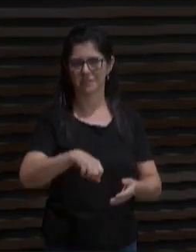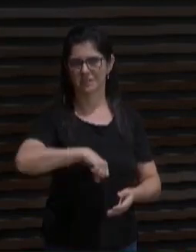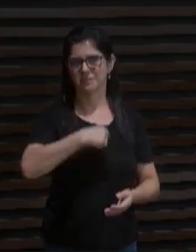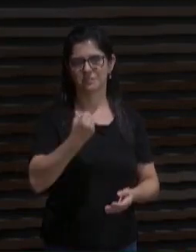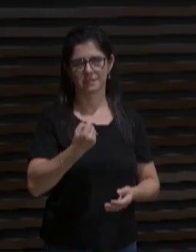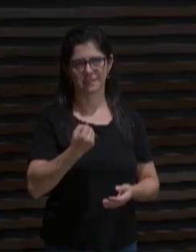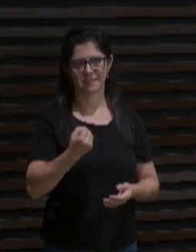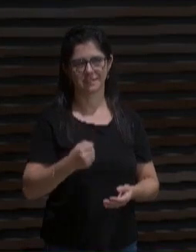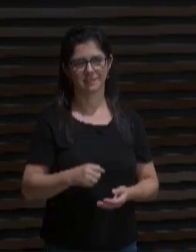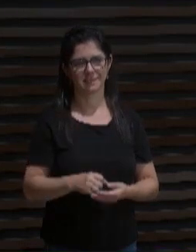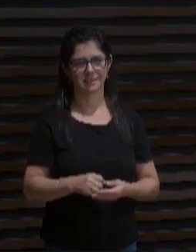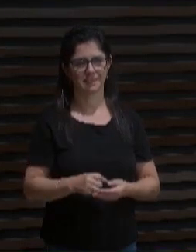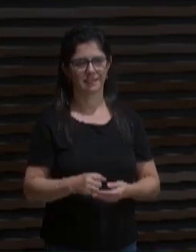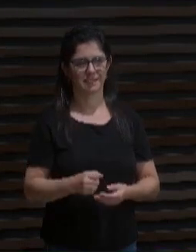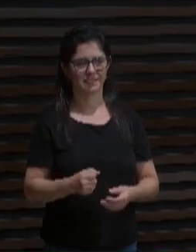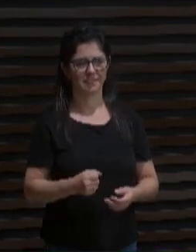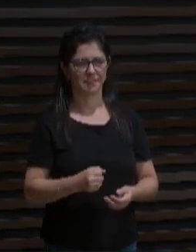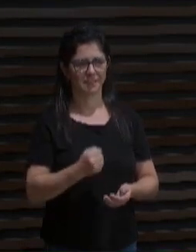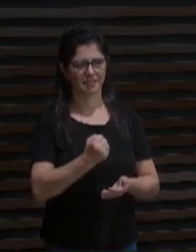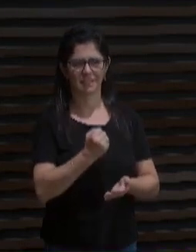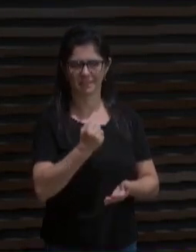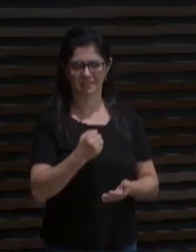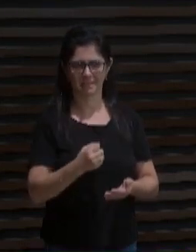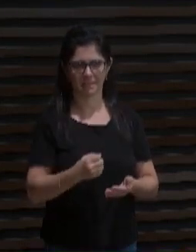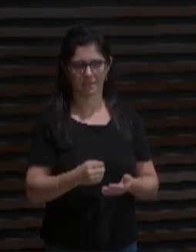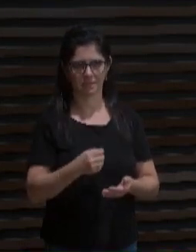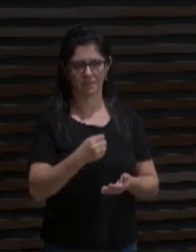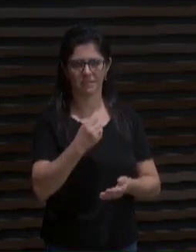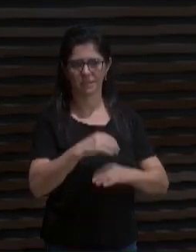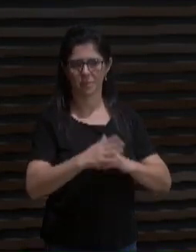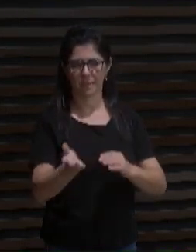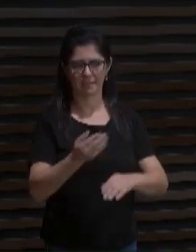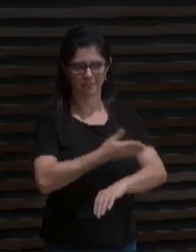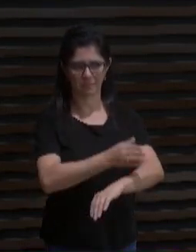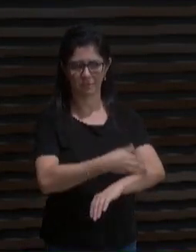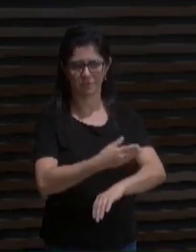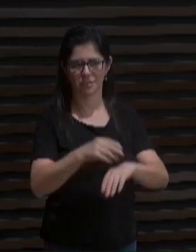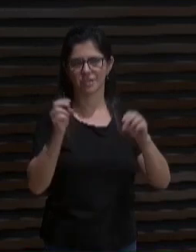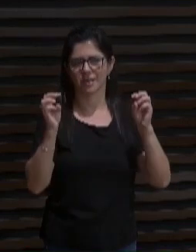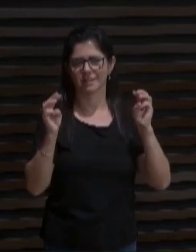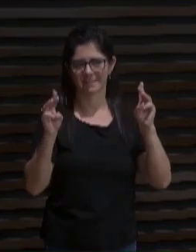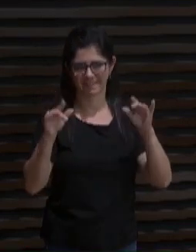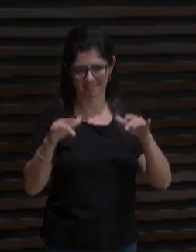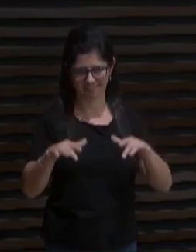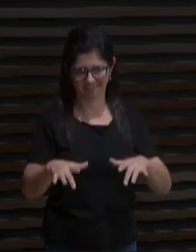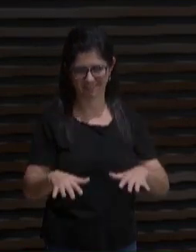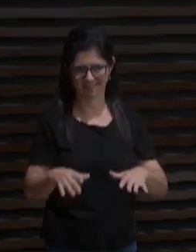Se nesse sangue lavado, mais alvo que a neve, já sou. Então, tem uma senhora aqui, ela